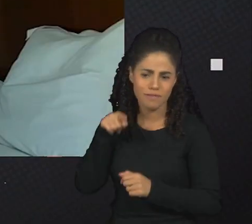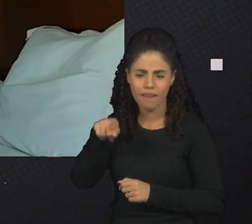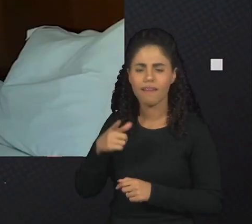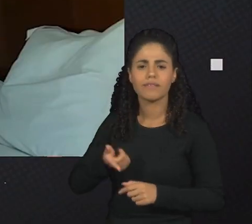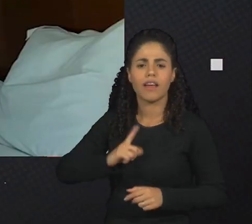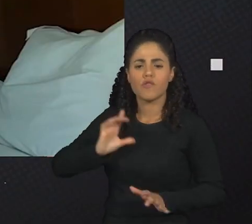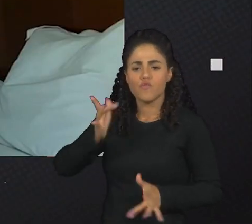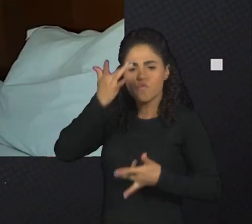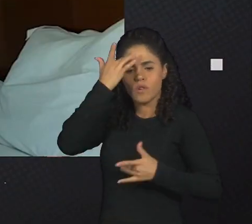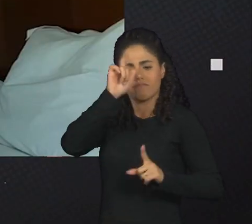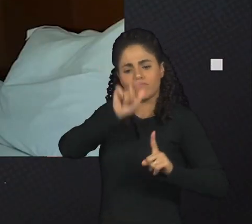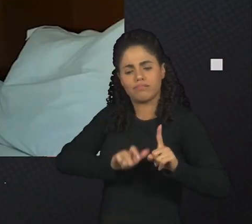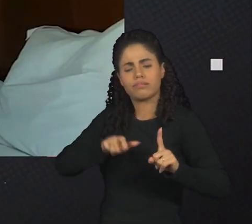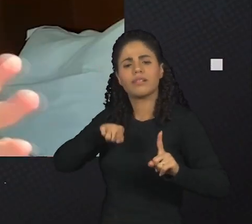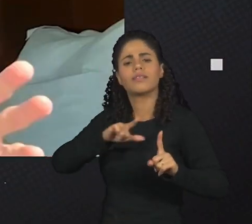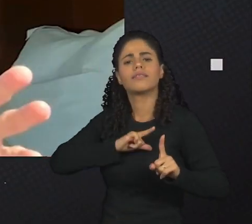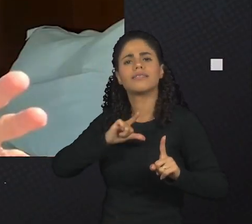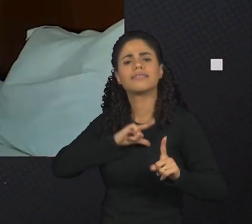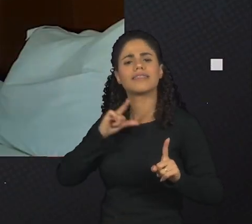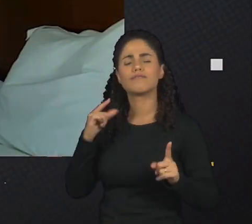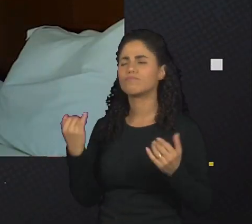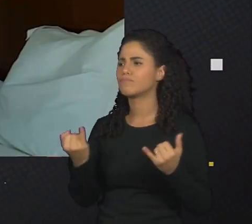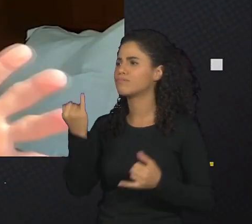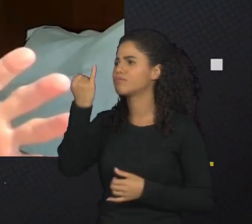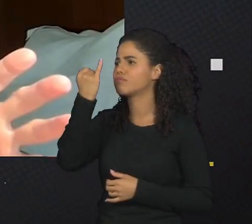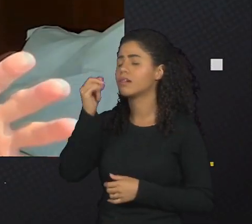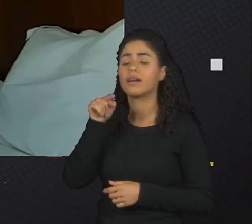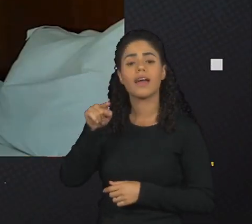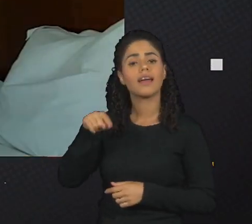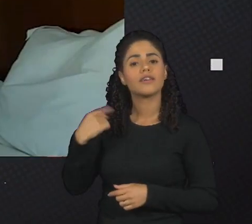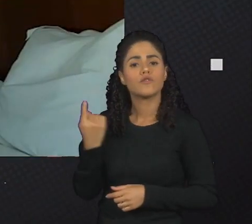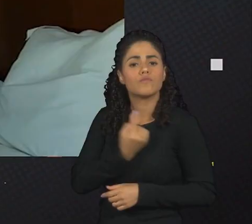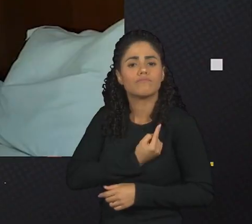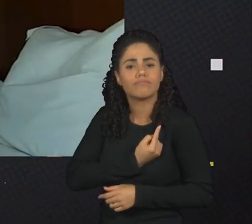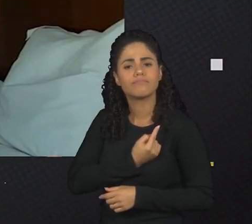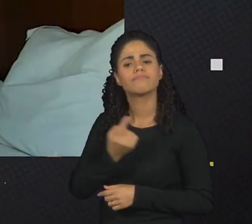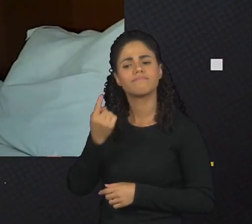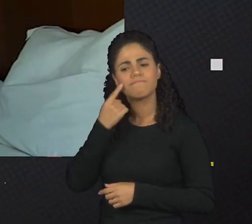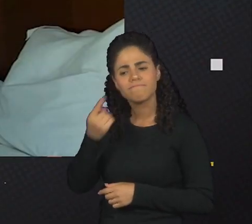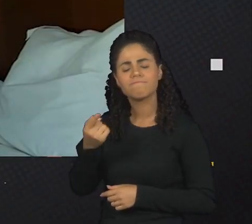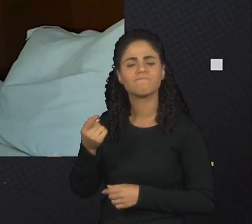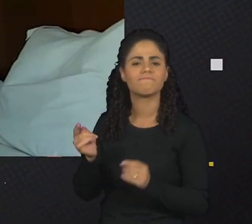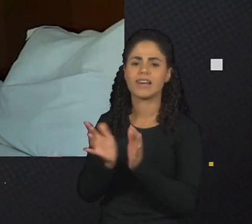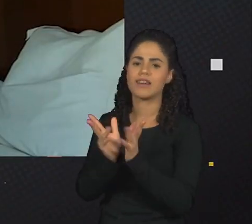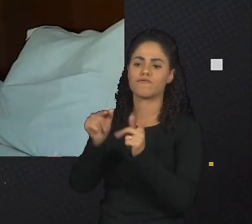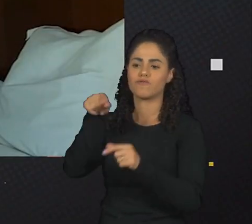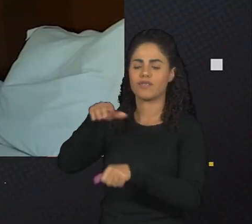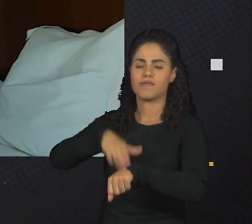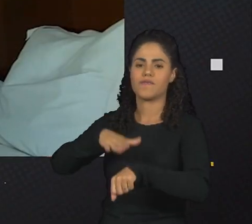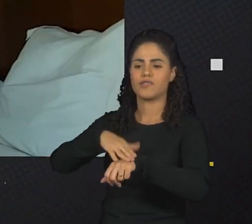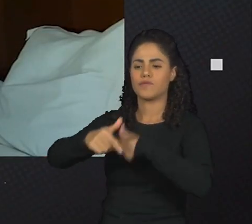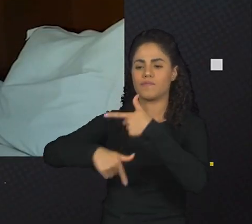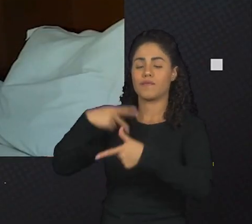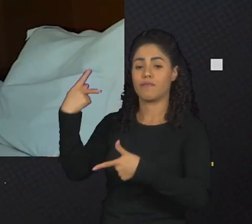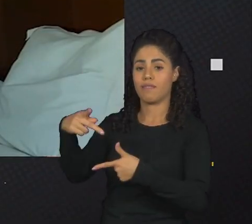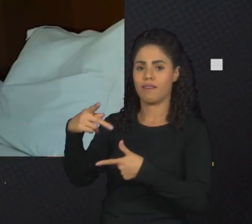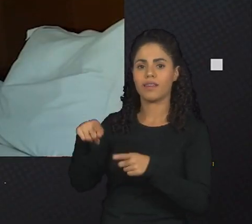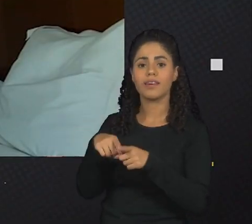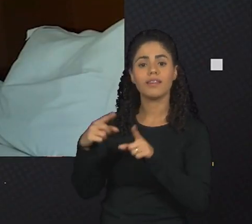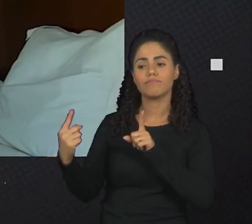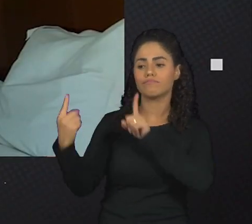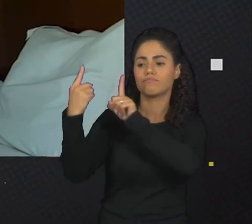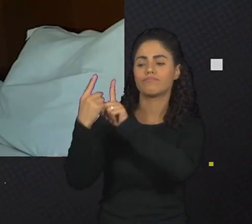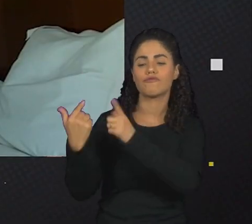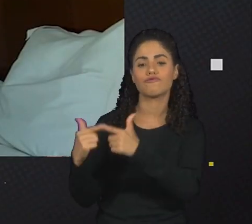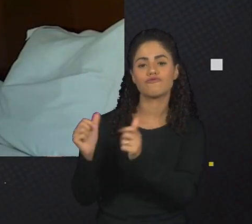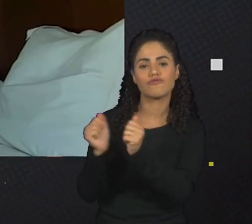ele está na sua plenitude, é o que ele mais gosta de fazer e ele faz muito bem. E contracenar com ele